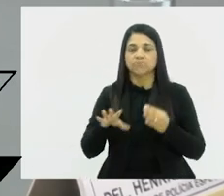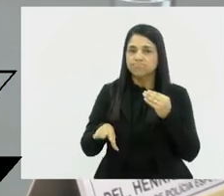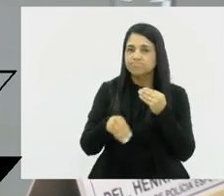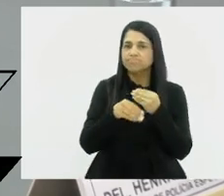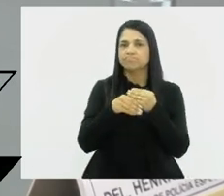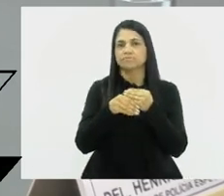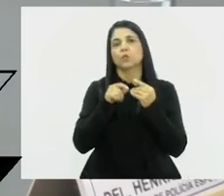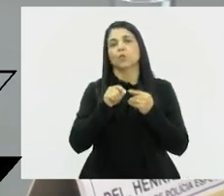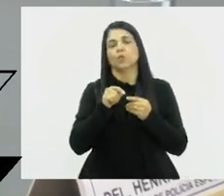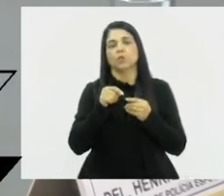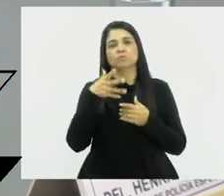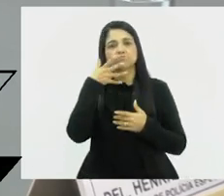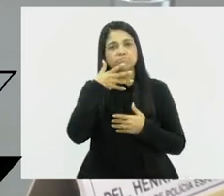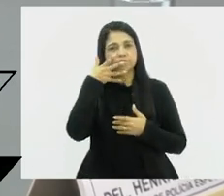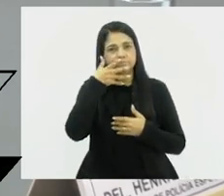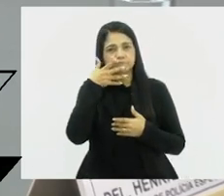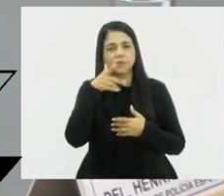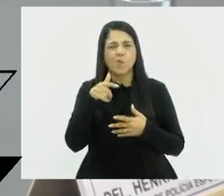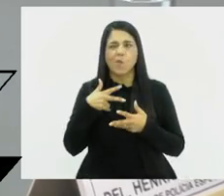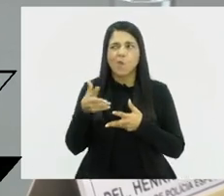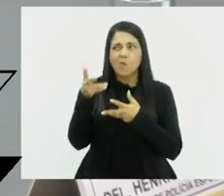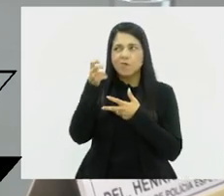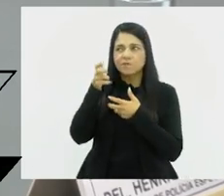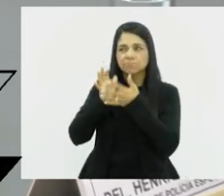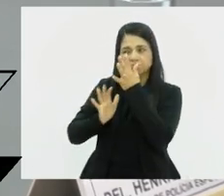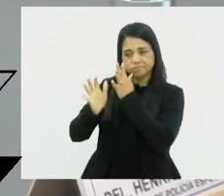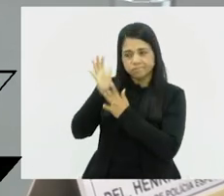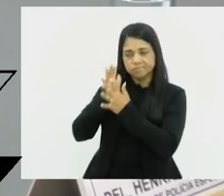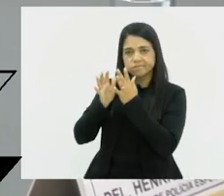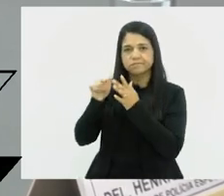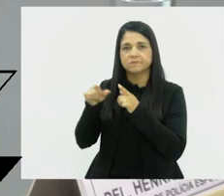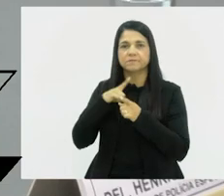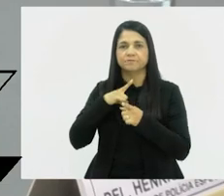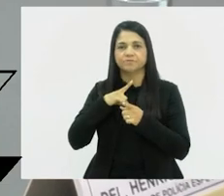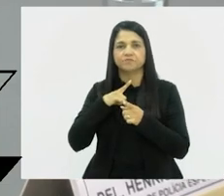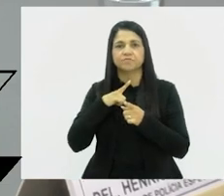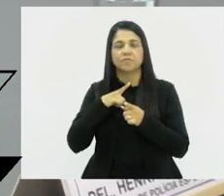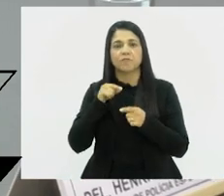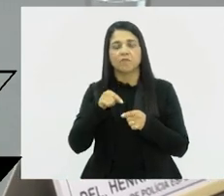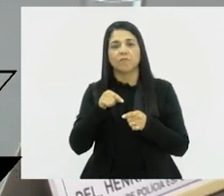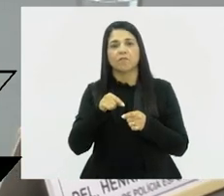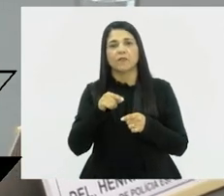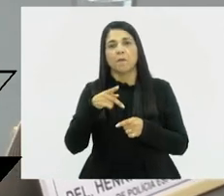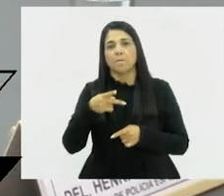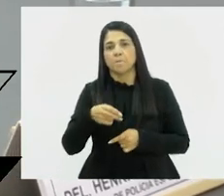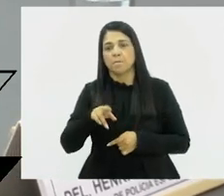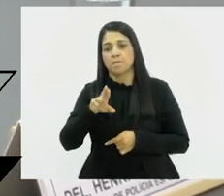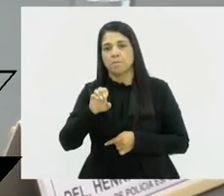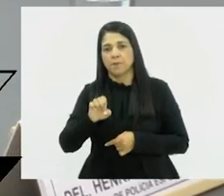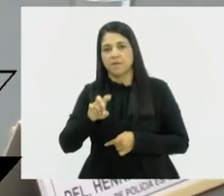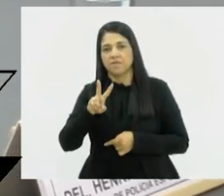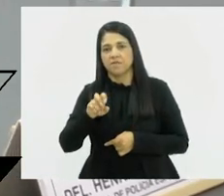seguinte. Eu ouvi algumas coisas aqui, por exemplo, até em relação à prevaricação. Para haver prevaricação, tem que